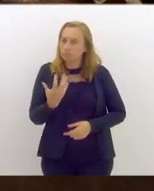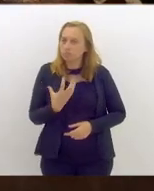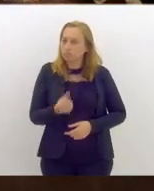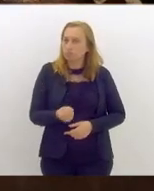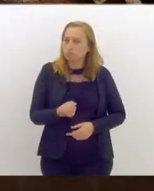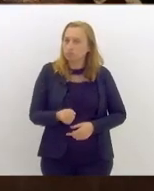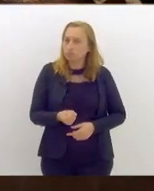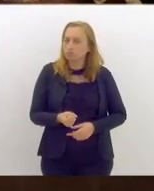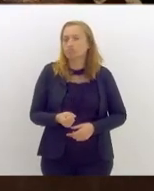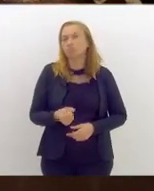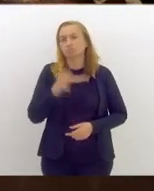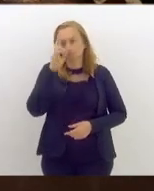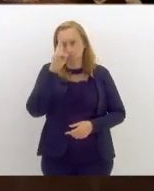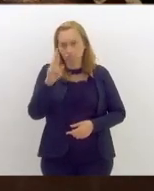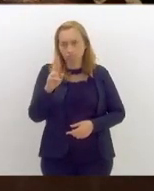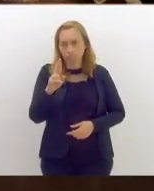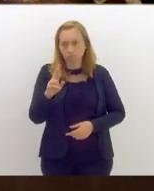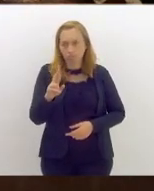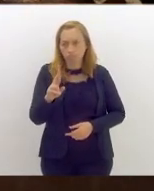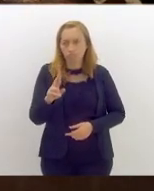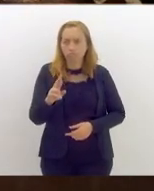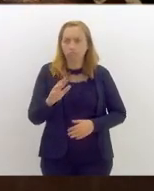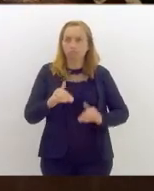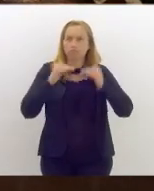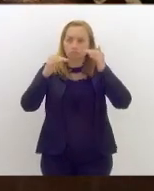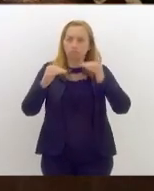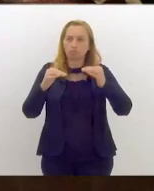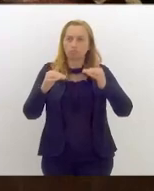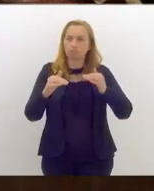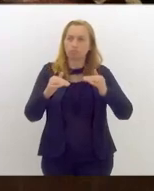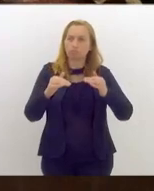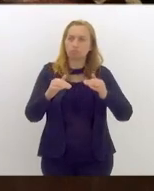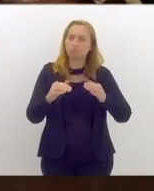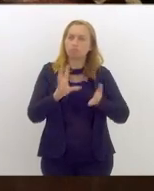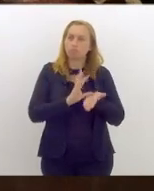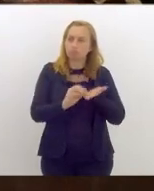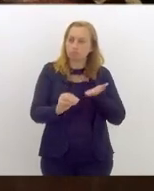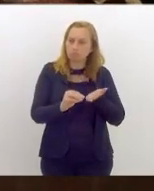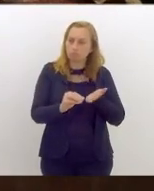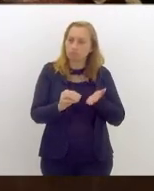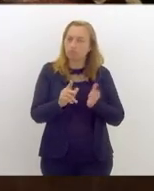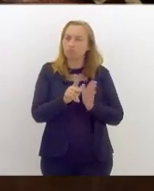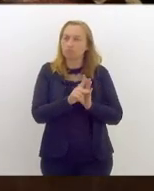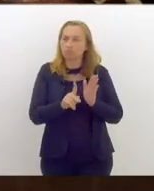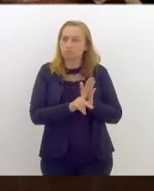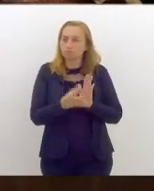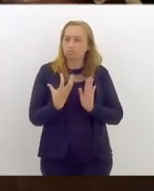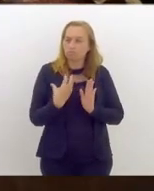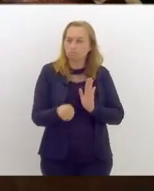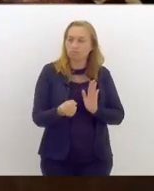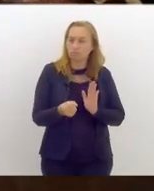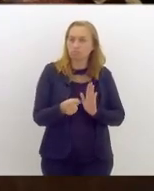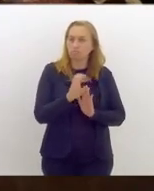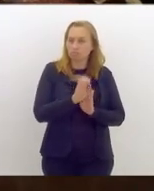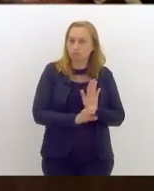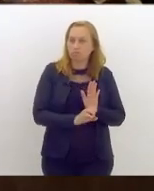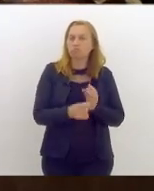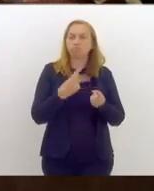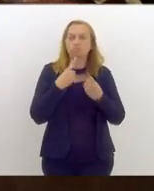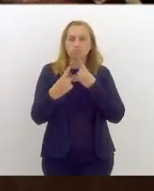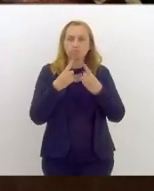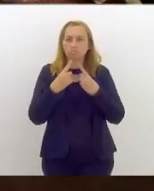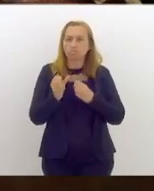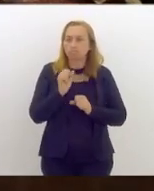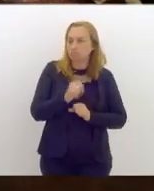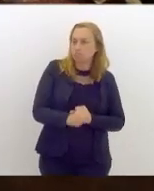e aí você excelência fez uma colocou em Pauta o projeto recebeu emendas com uma discussão pode receber emendas